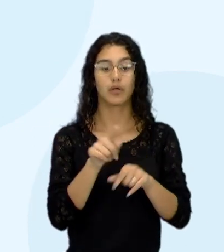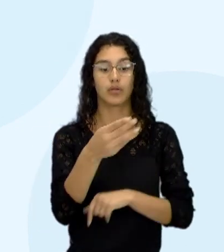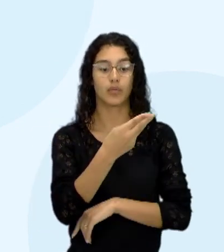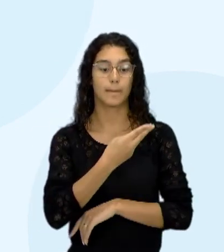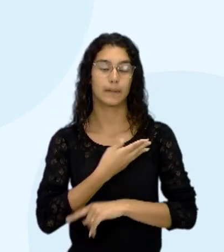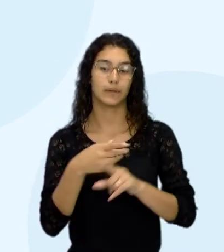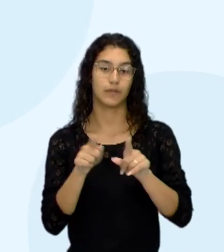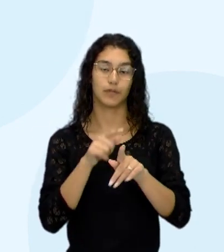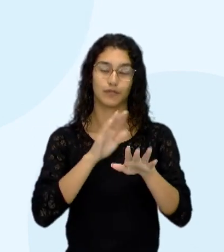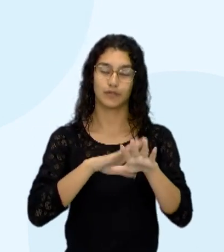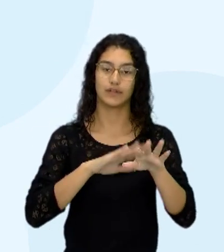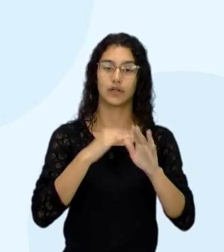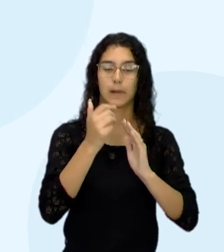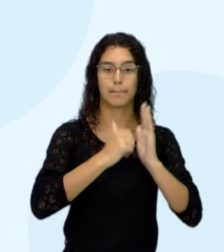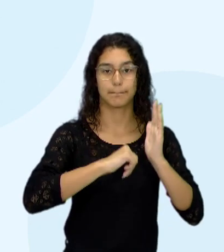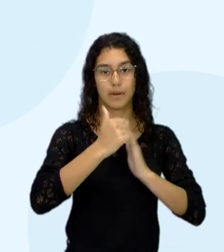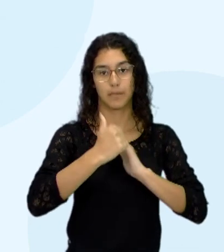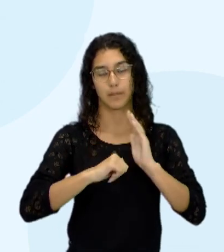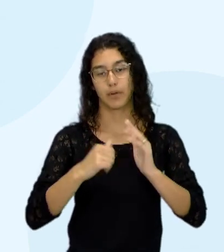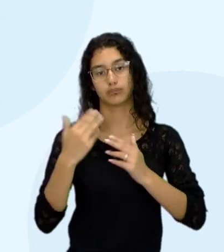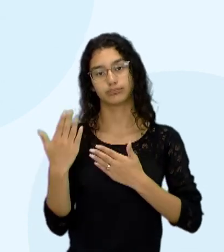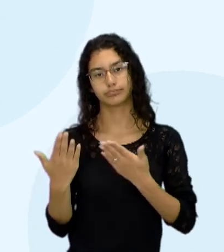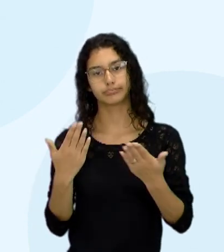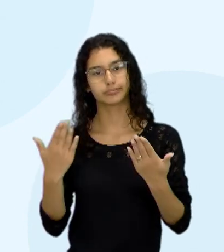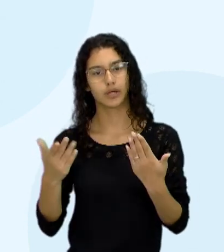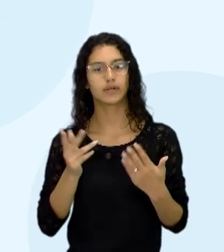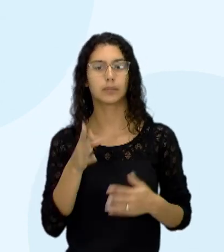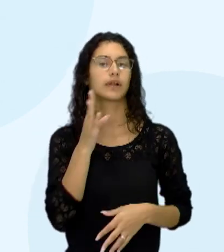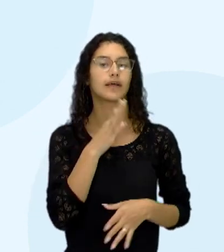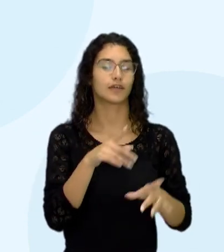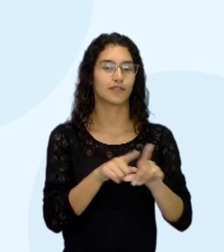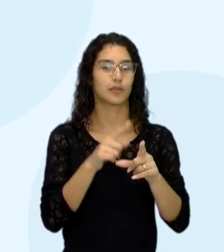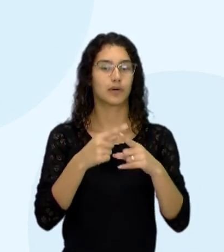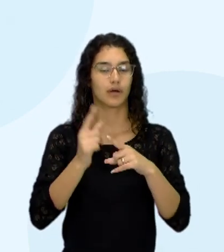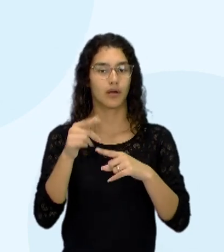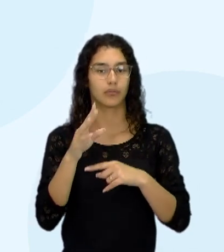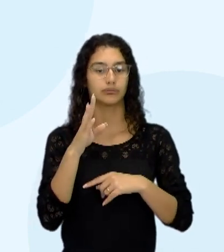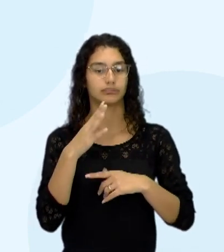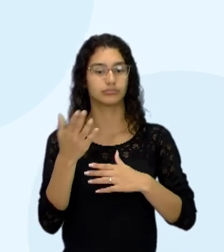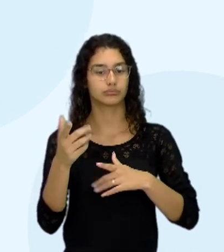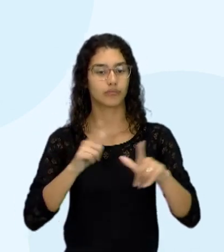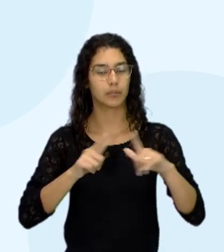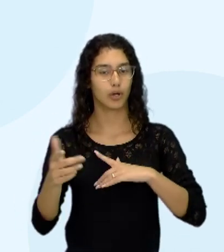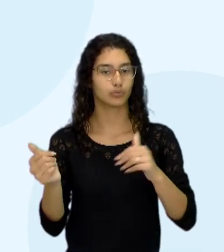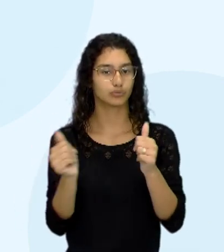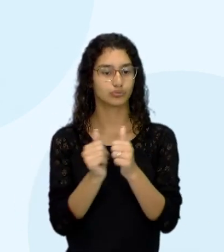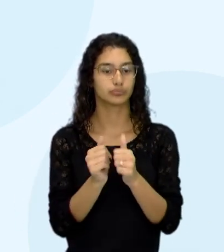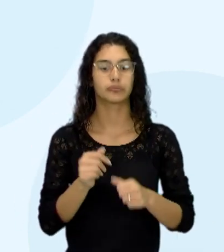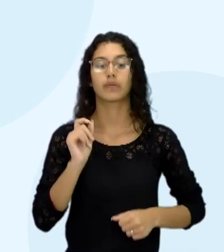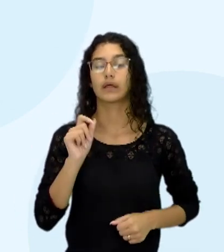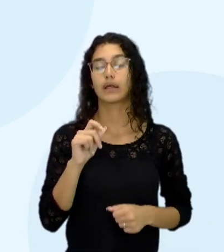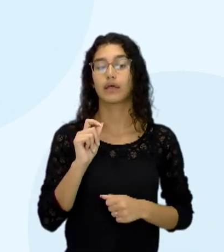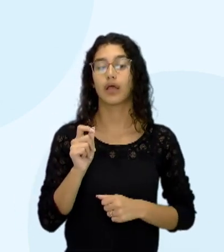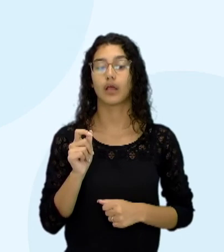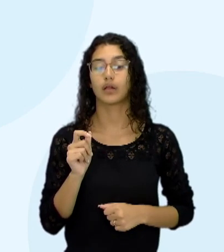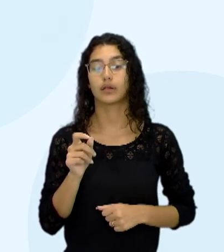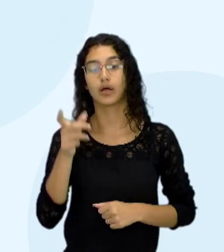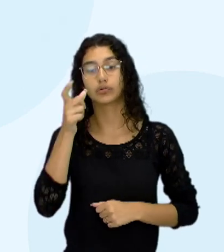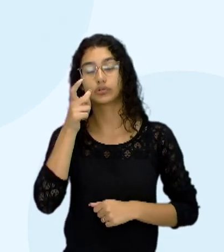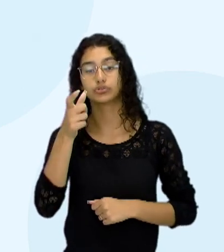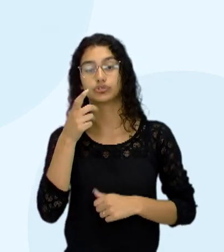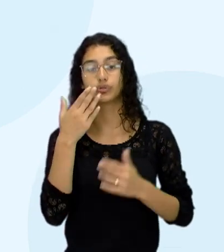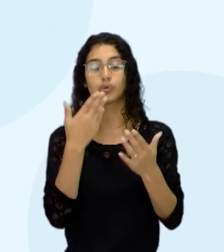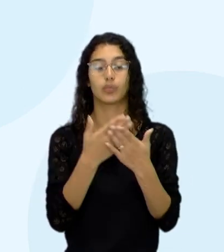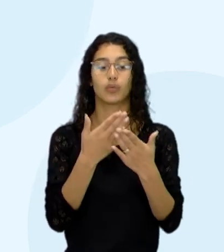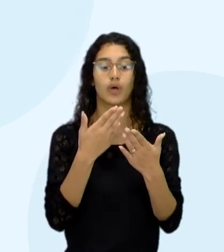também fazendo uma análise um do outro é sempre legal, porque é o trabalho colaborativo, tá? Quem está assistindo a essa aula